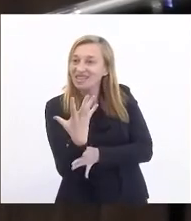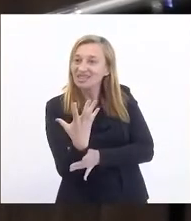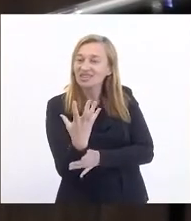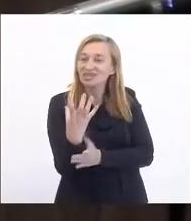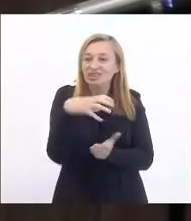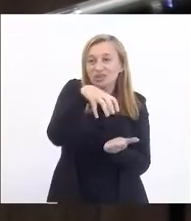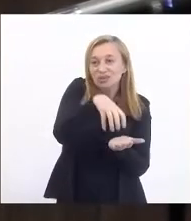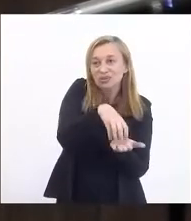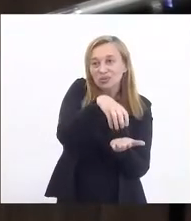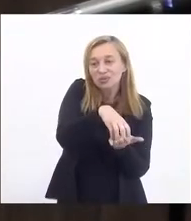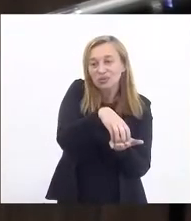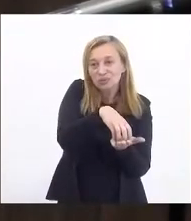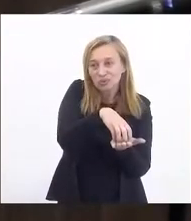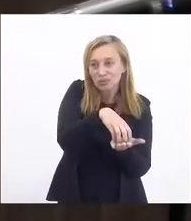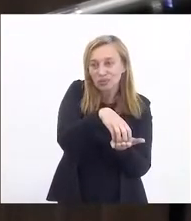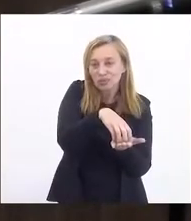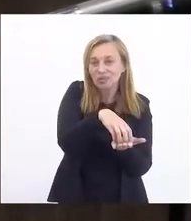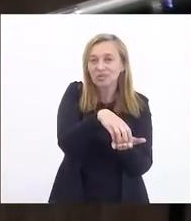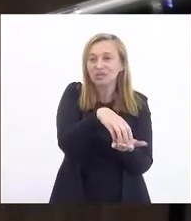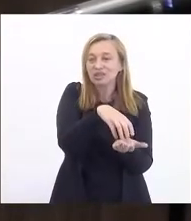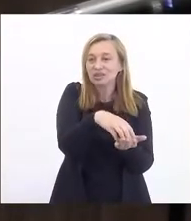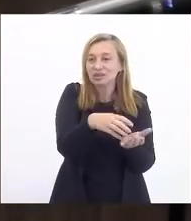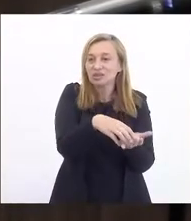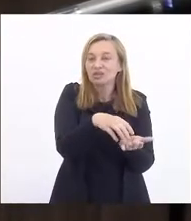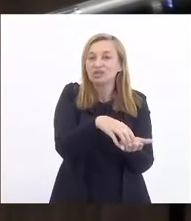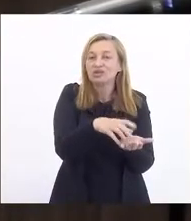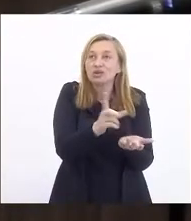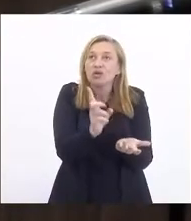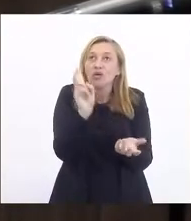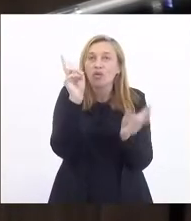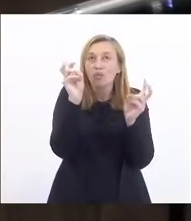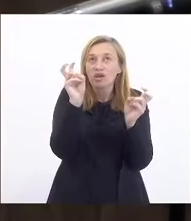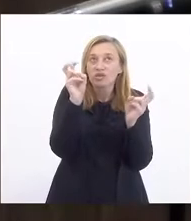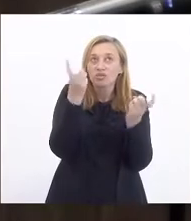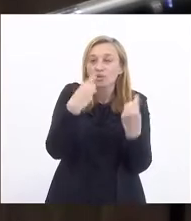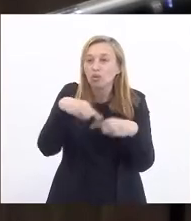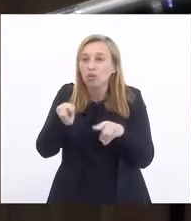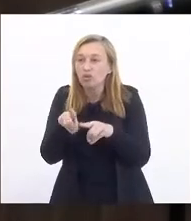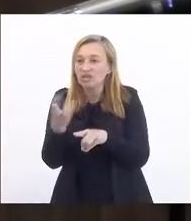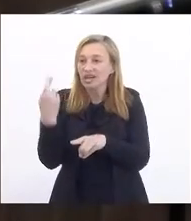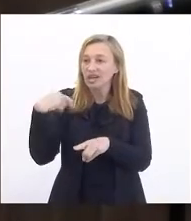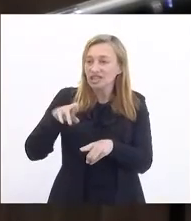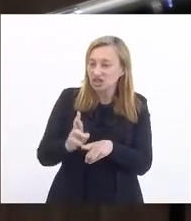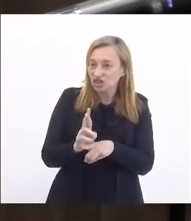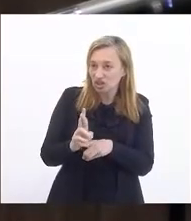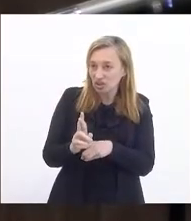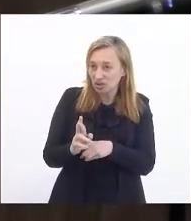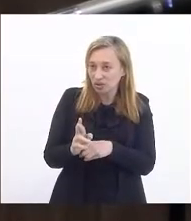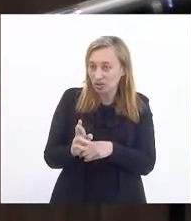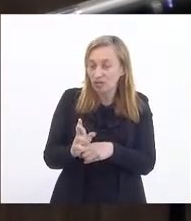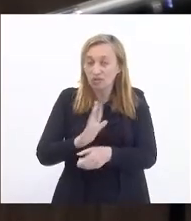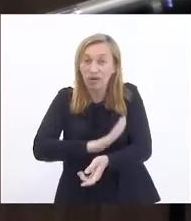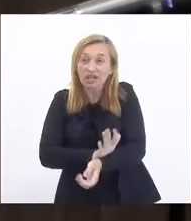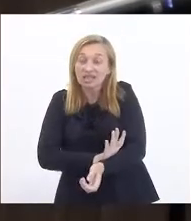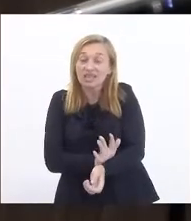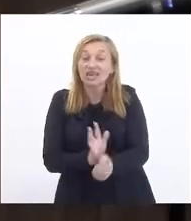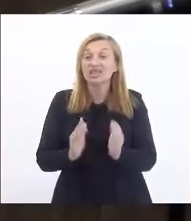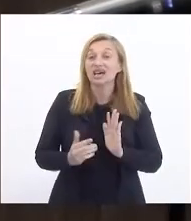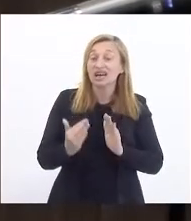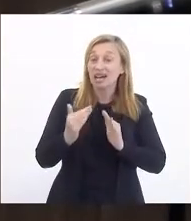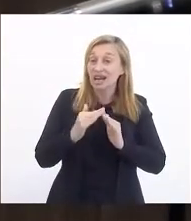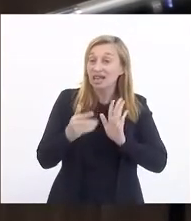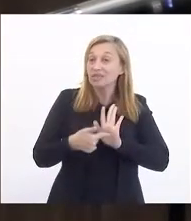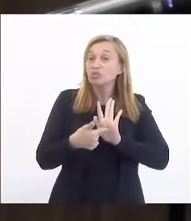observatório das questões do racismo religioso e essa Casa vem mostrando em muitas